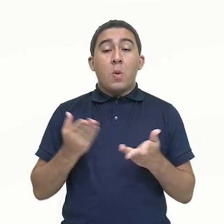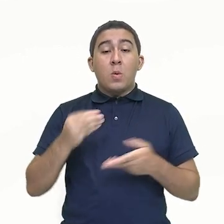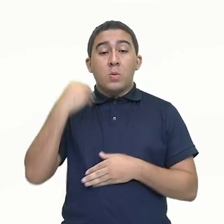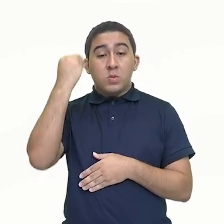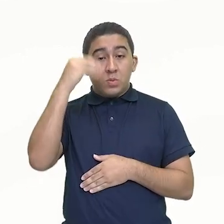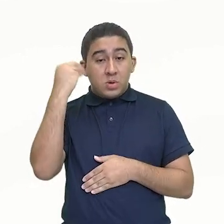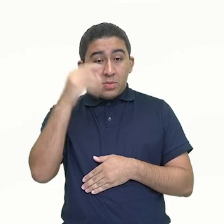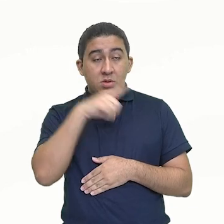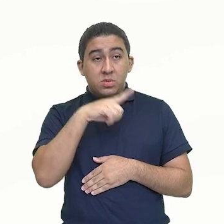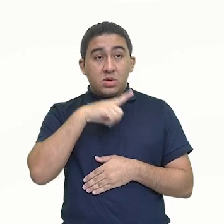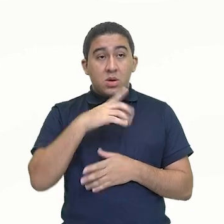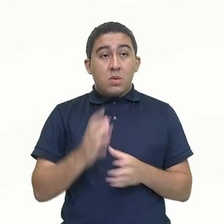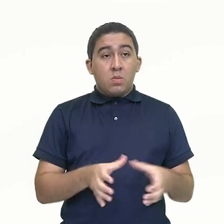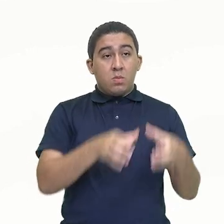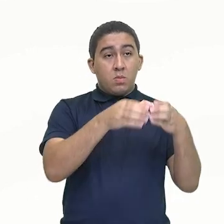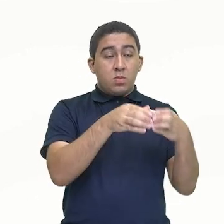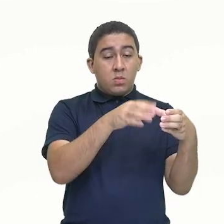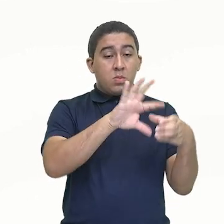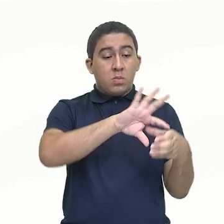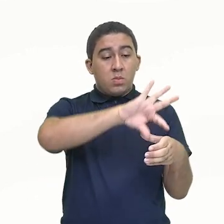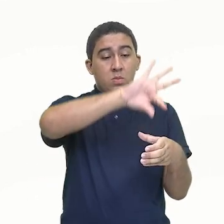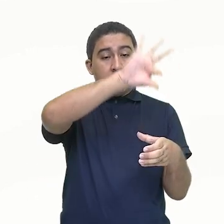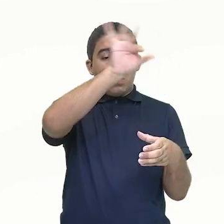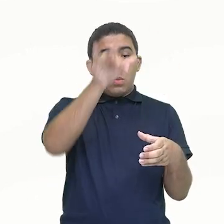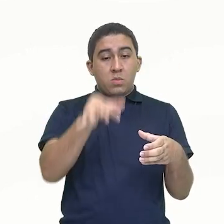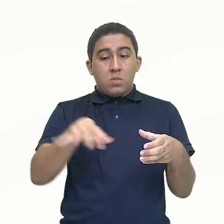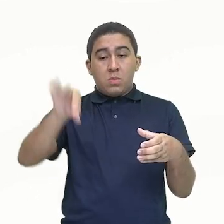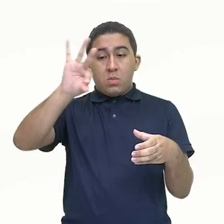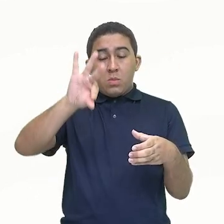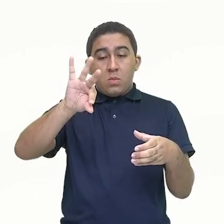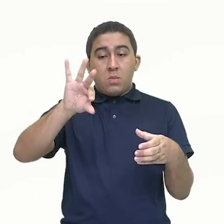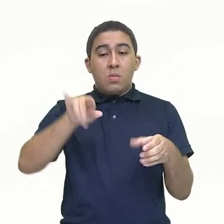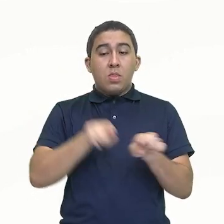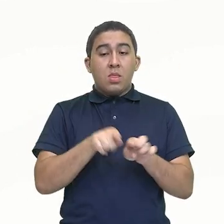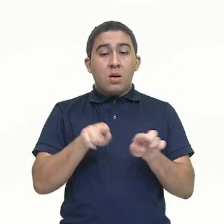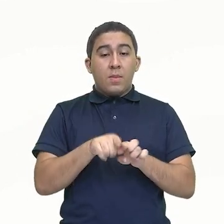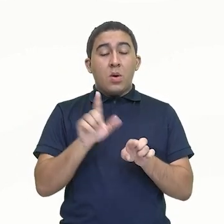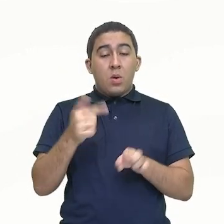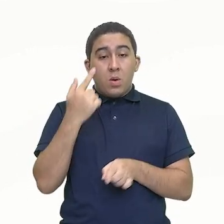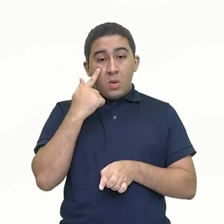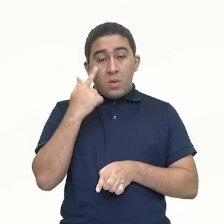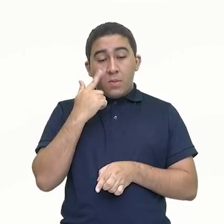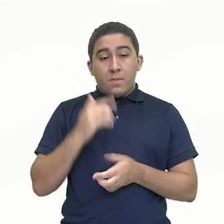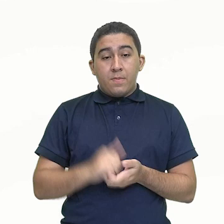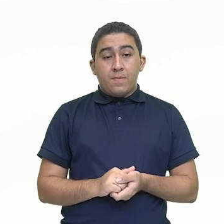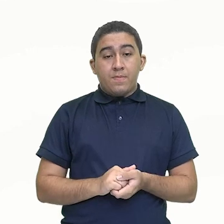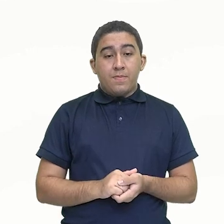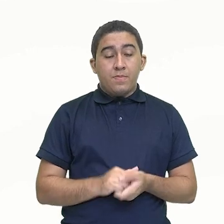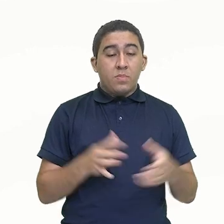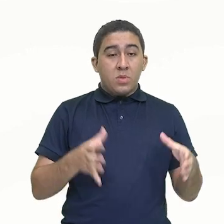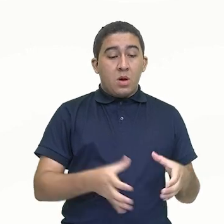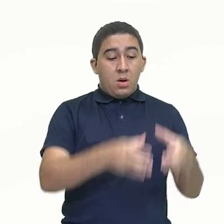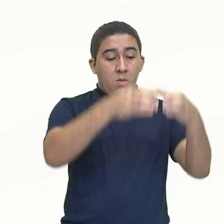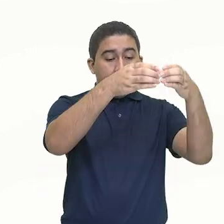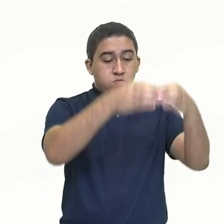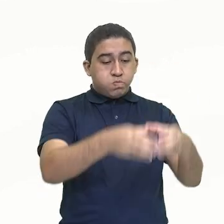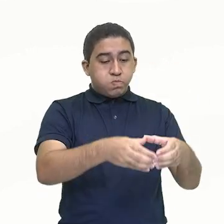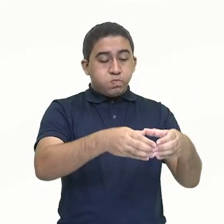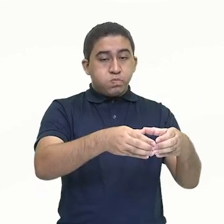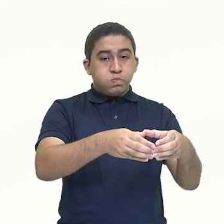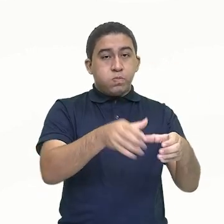de cisne, em que ele também, ó, já não tem tela, ó, nenhum desses tem tela,